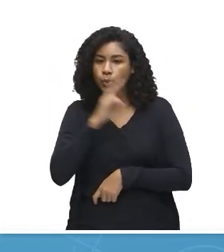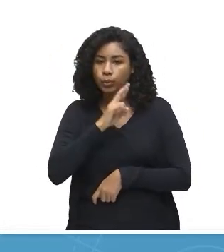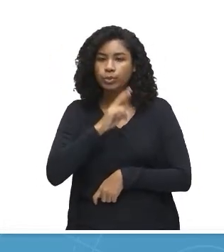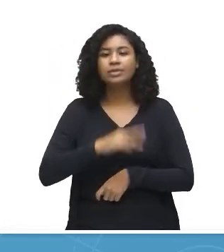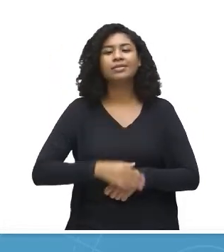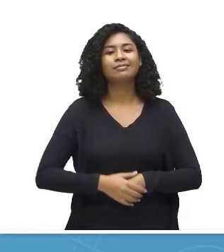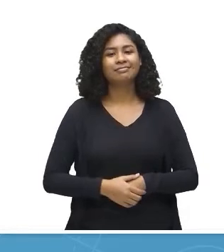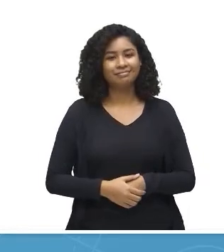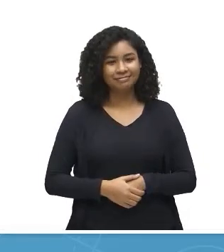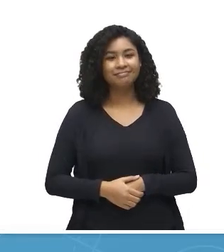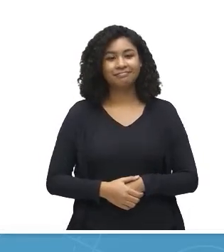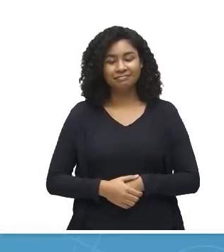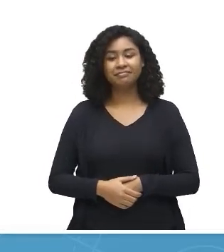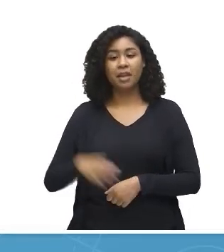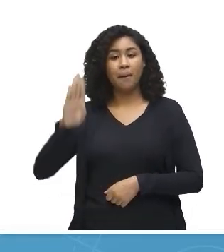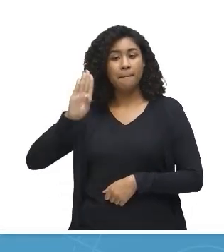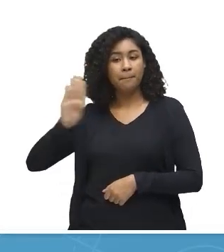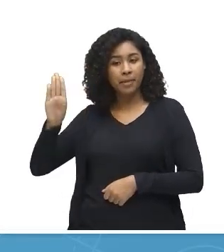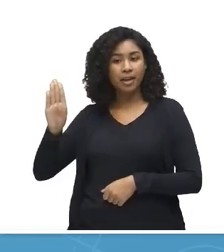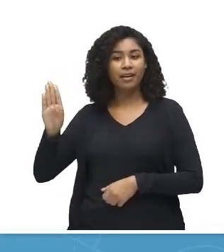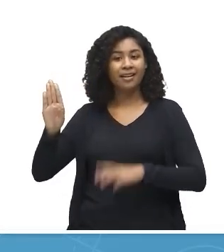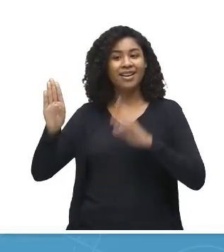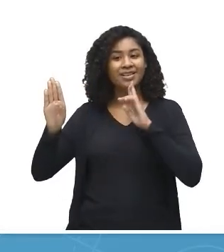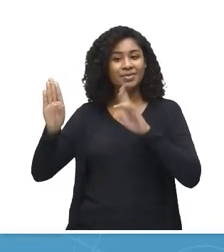Rússia. Essa é a nossa